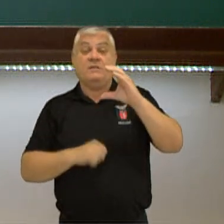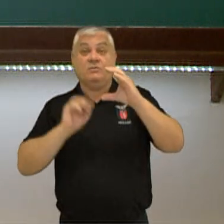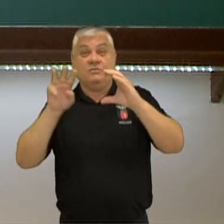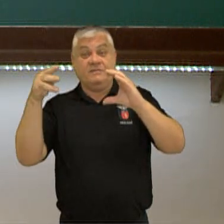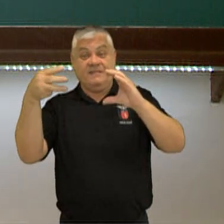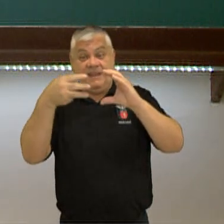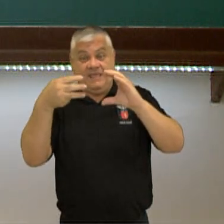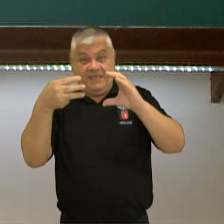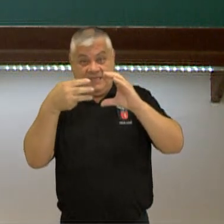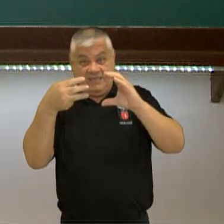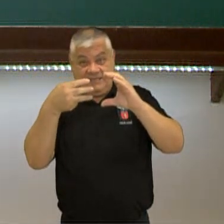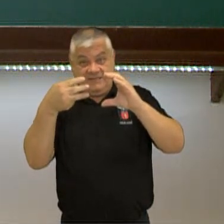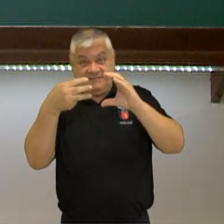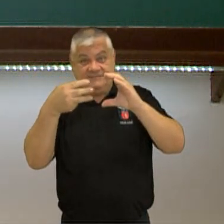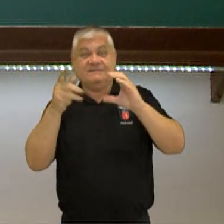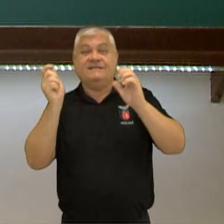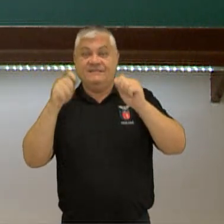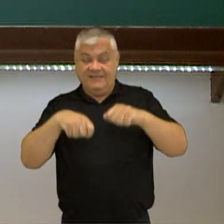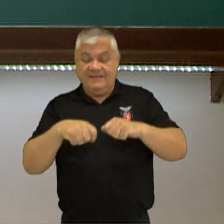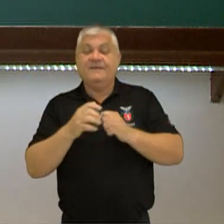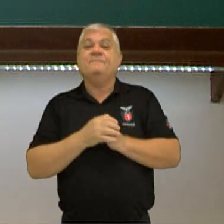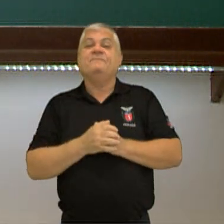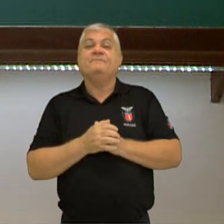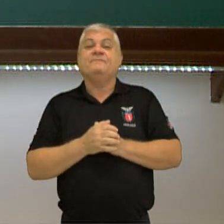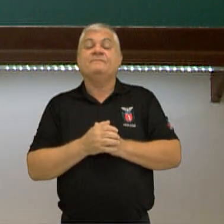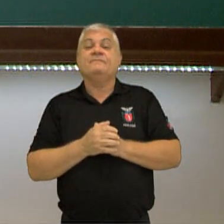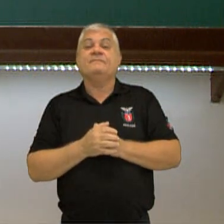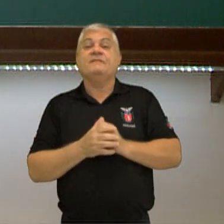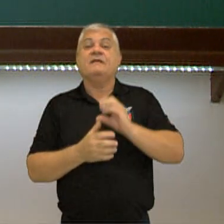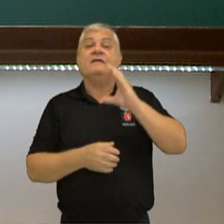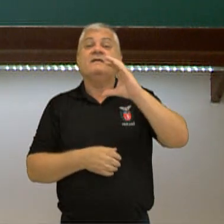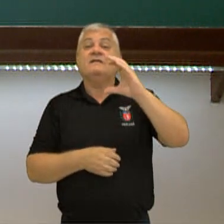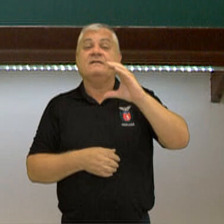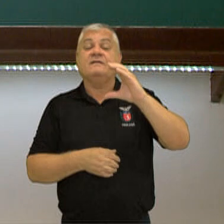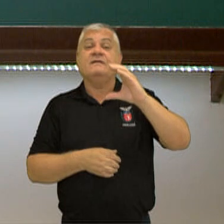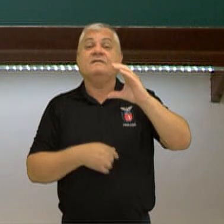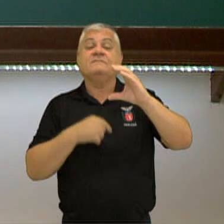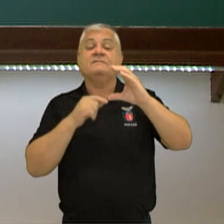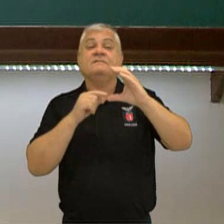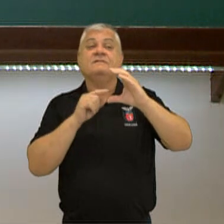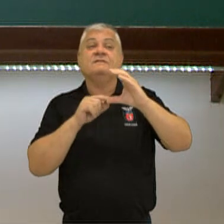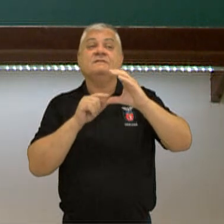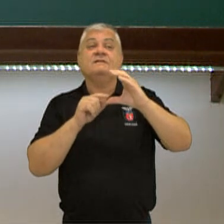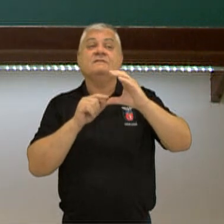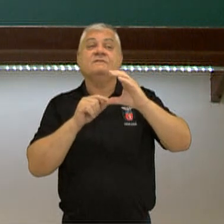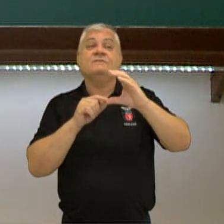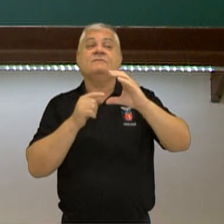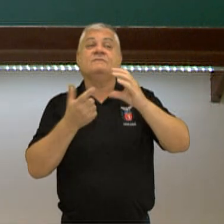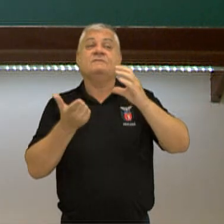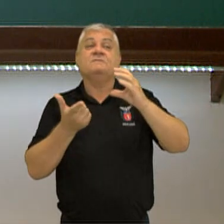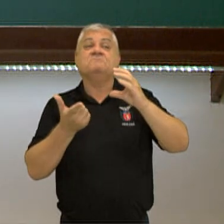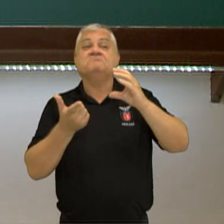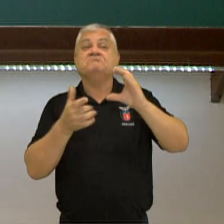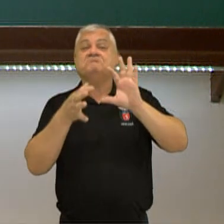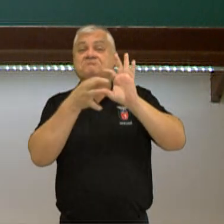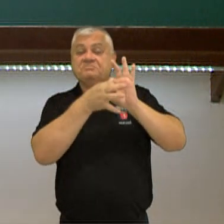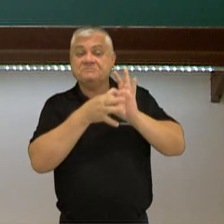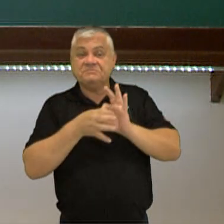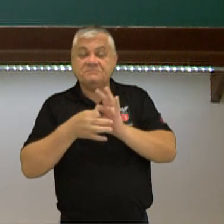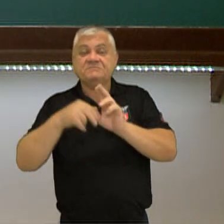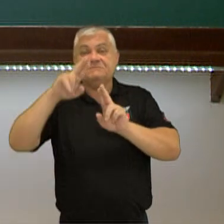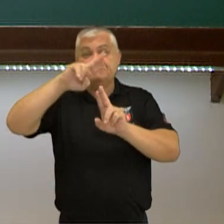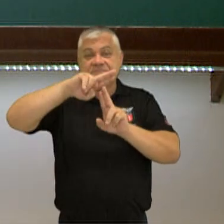3 ligações sigma e uma ligação π, e por último, o item 4, o total de ligações π